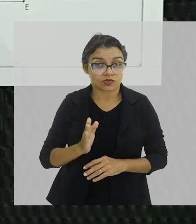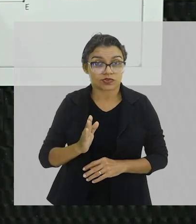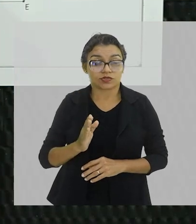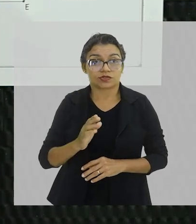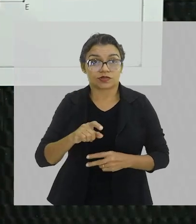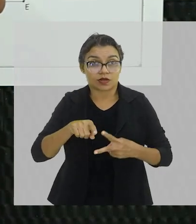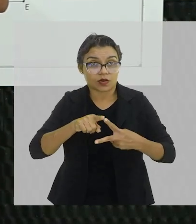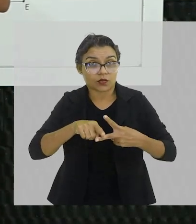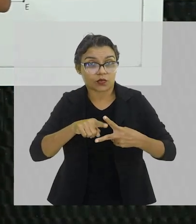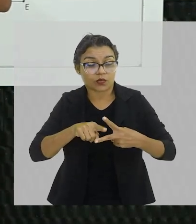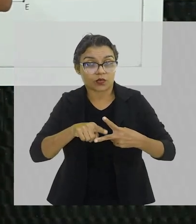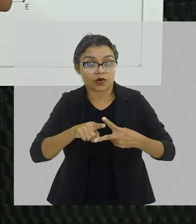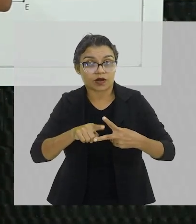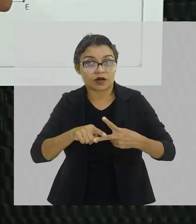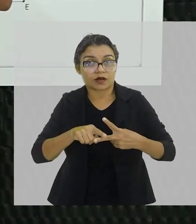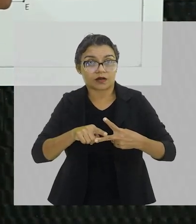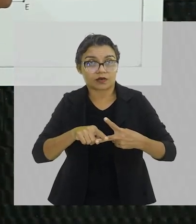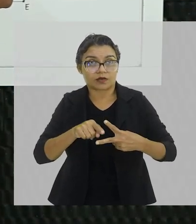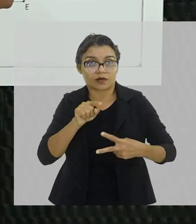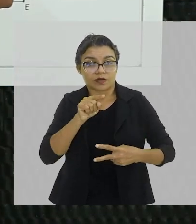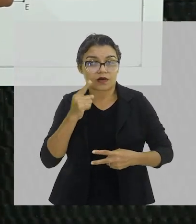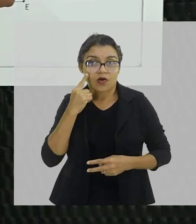aqui, ele mede 108 graus.